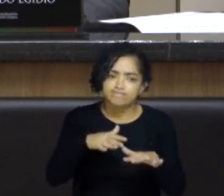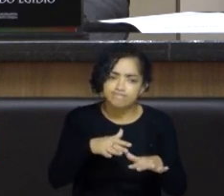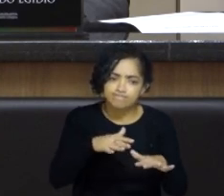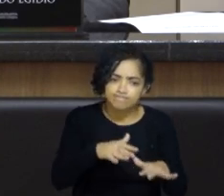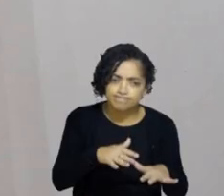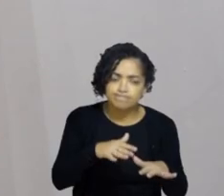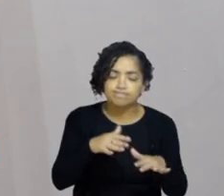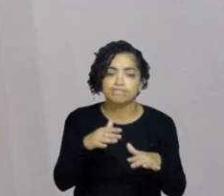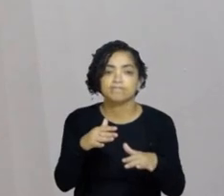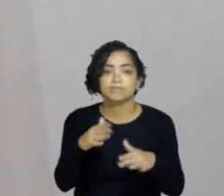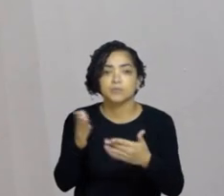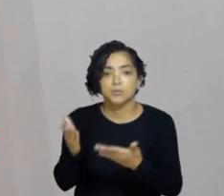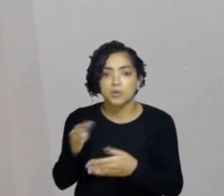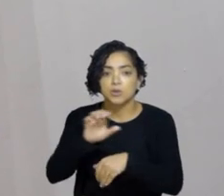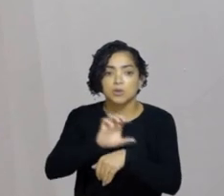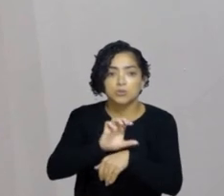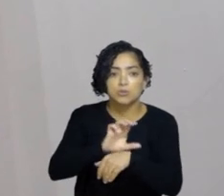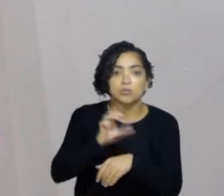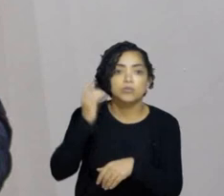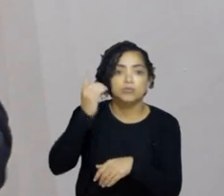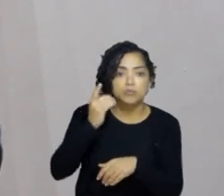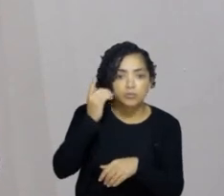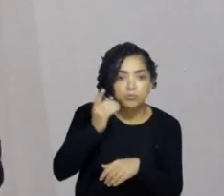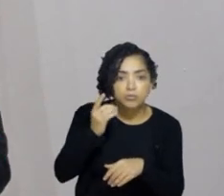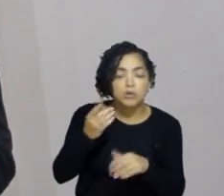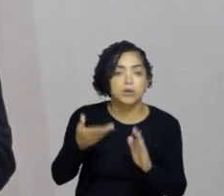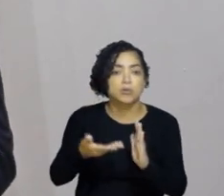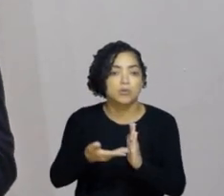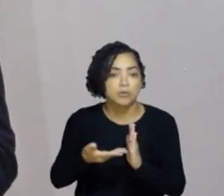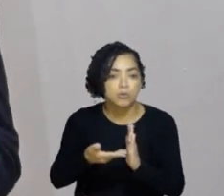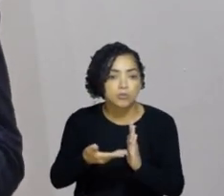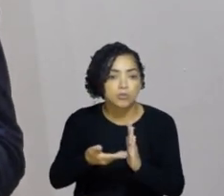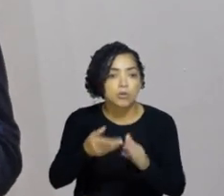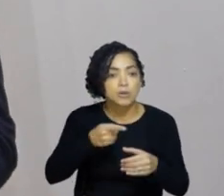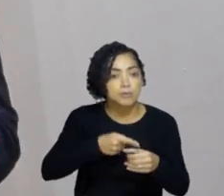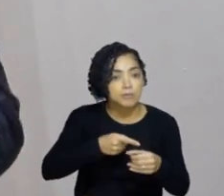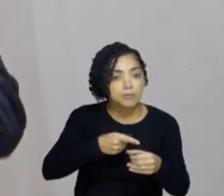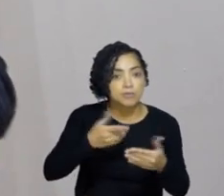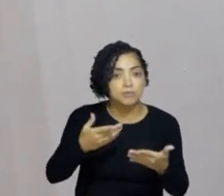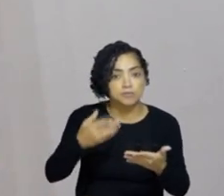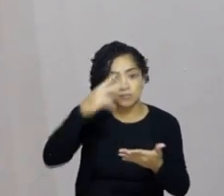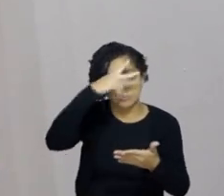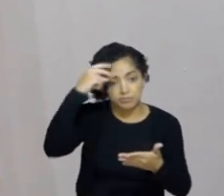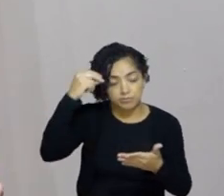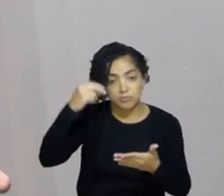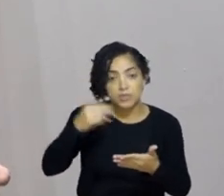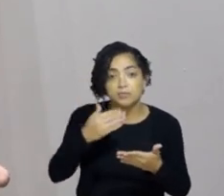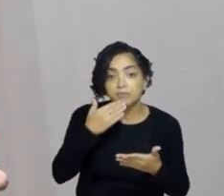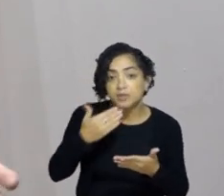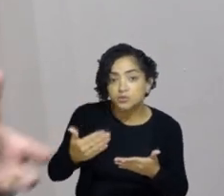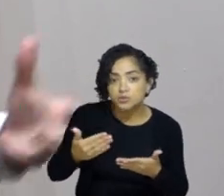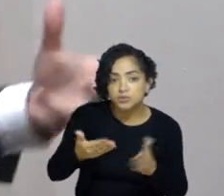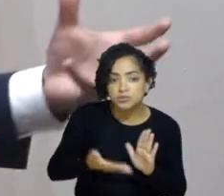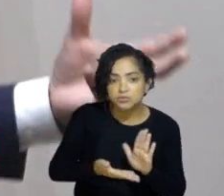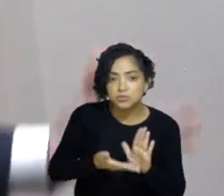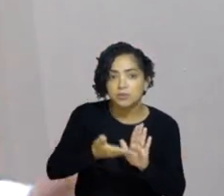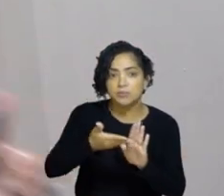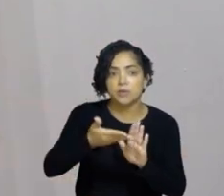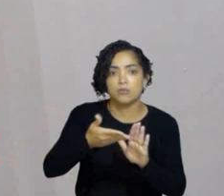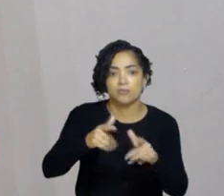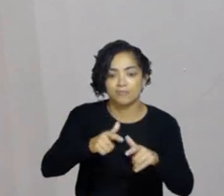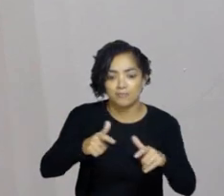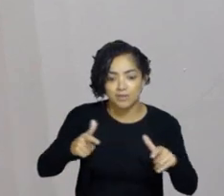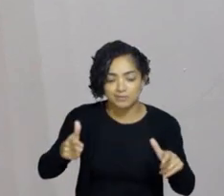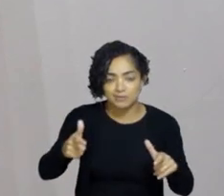deputados estaduais, por parte de câmaras de vereadores, prefeitos municipais, cobrando esse aumento de efetivo. Então, o governador Jorginho autorizou